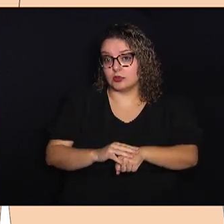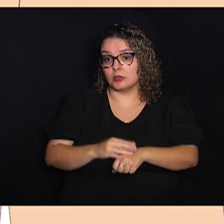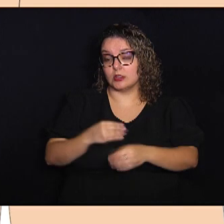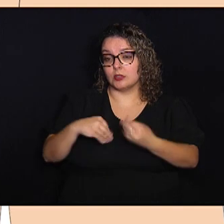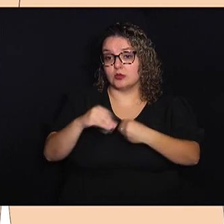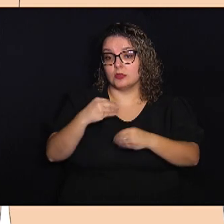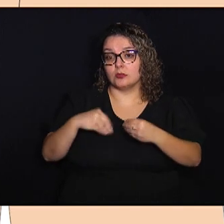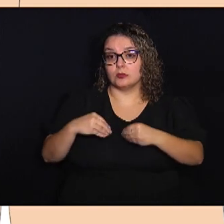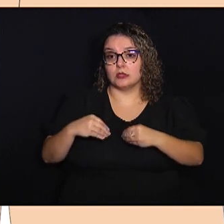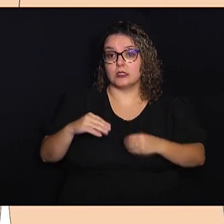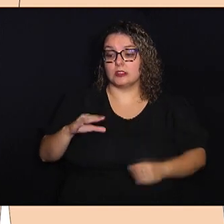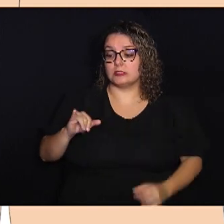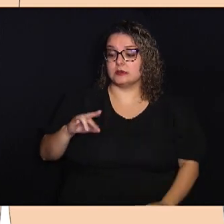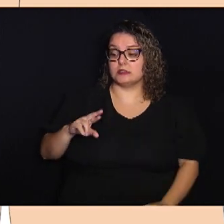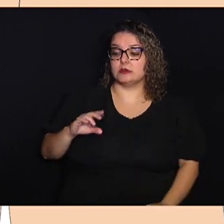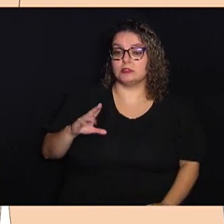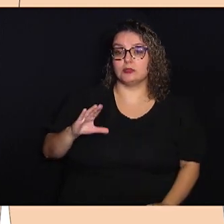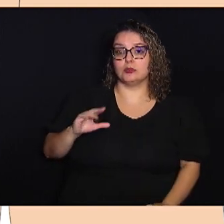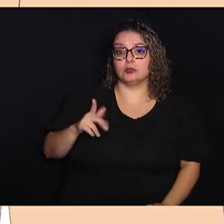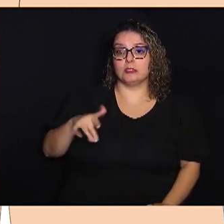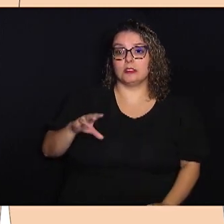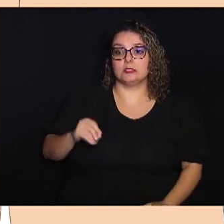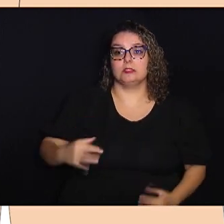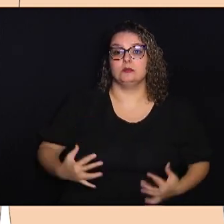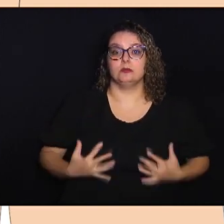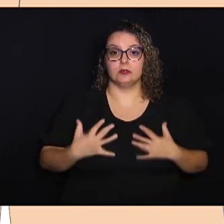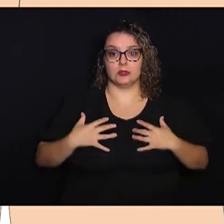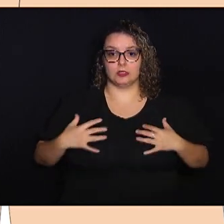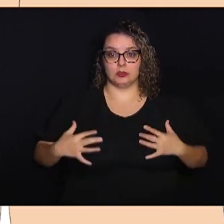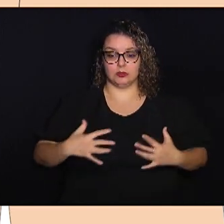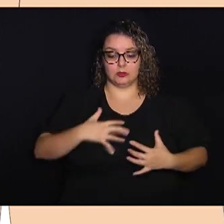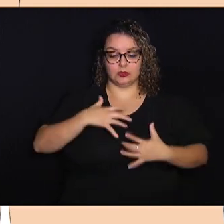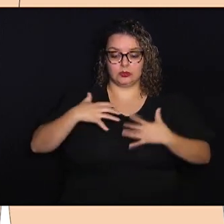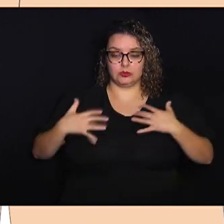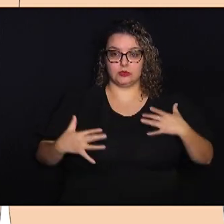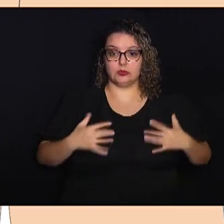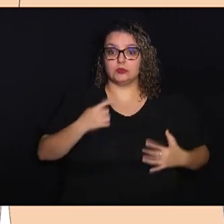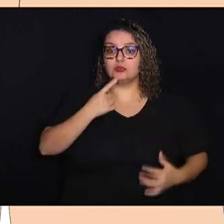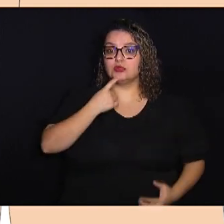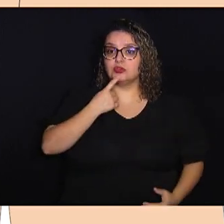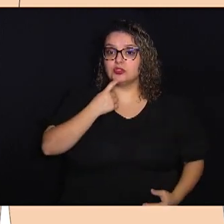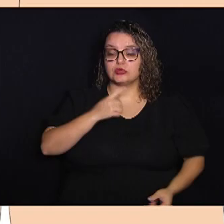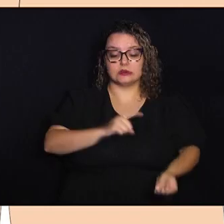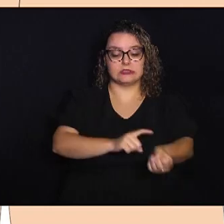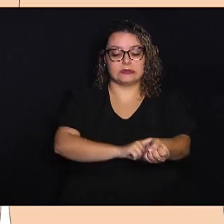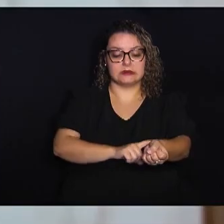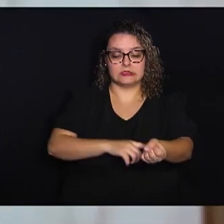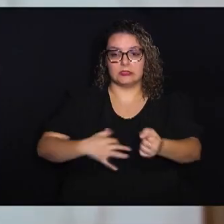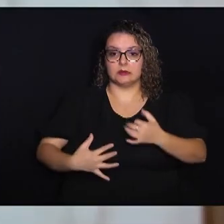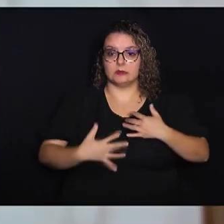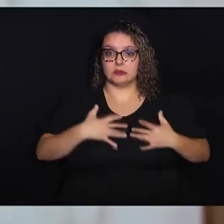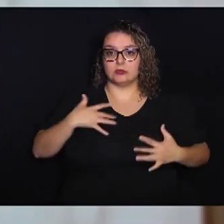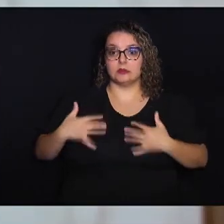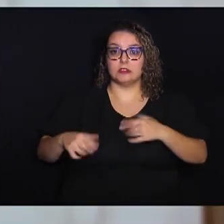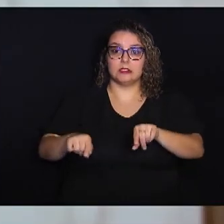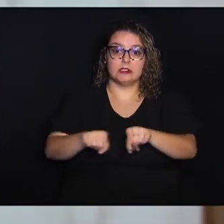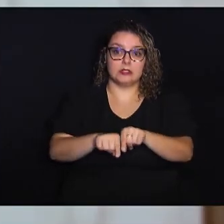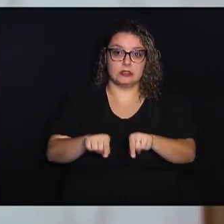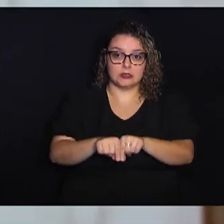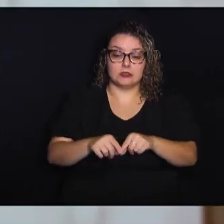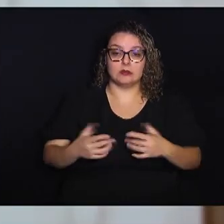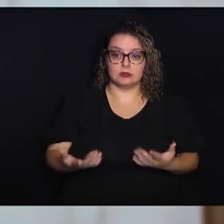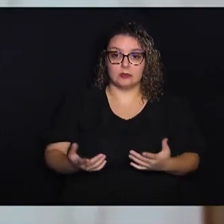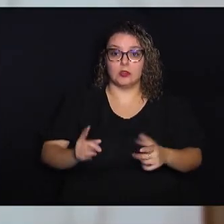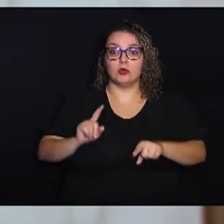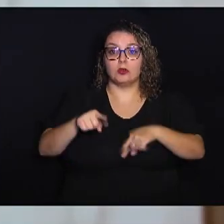a circulação pulmonar, que é o processo de irrigação do sangue nos nossos pulmões. E aí a gente vem também para